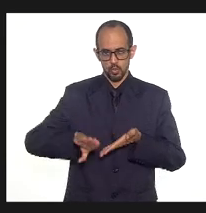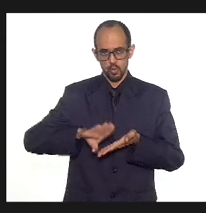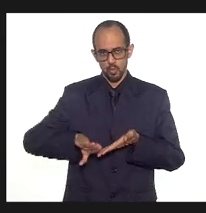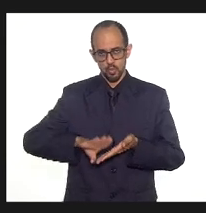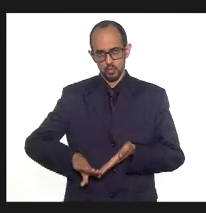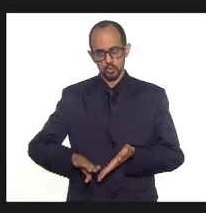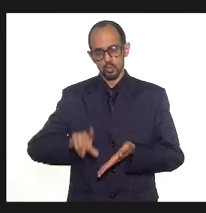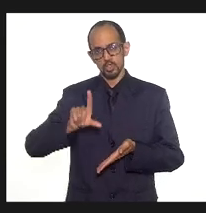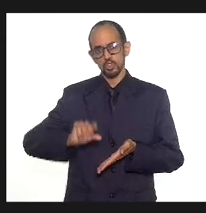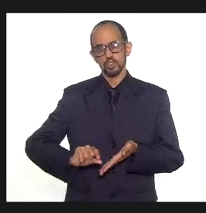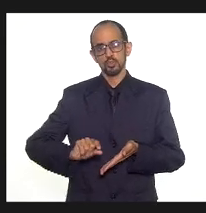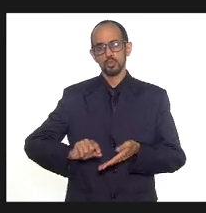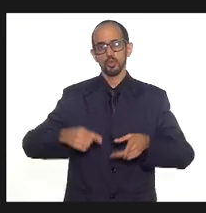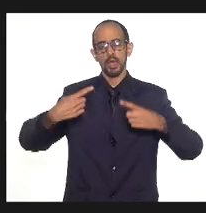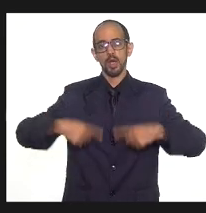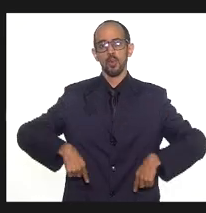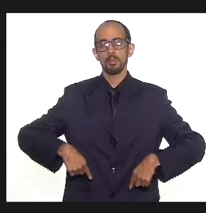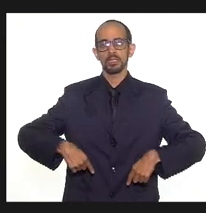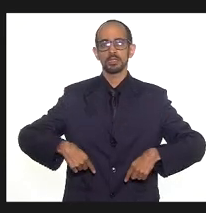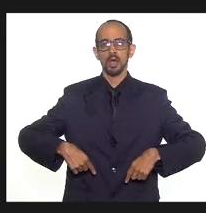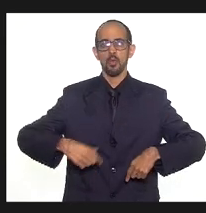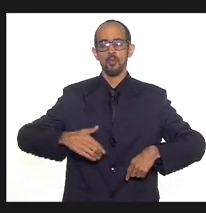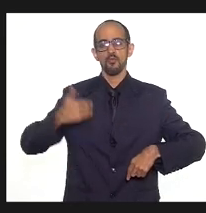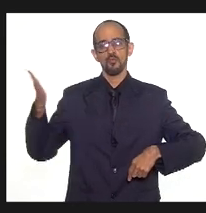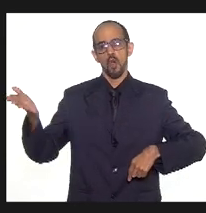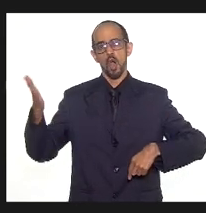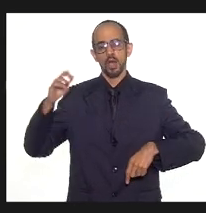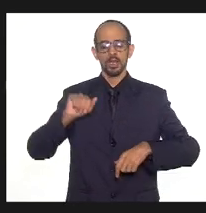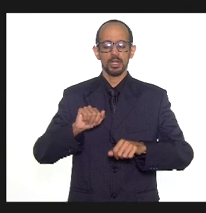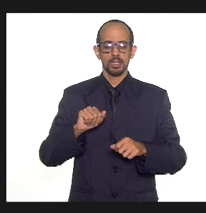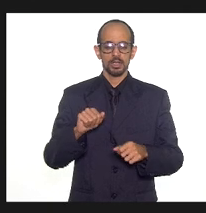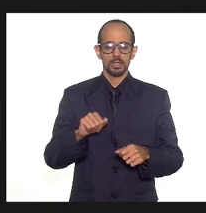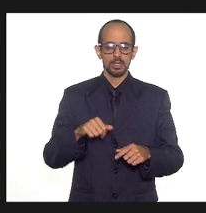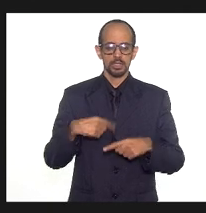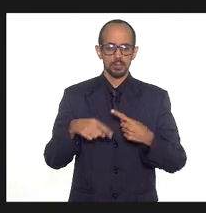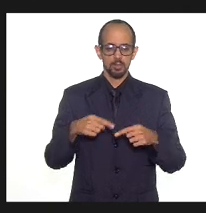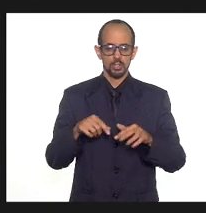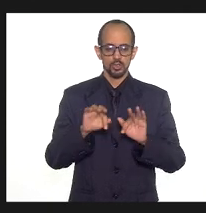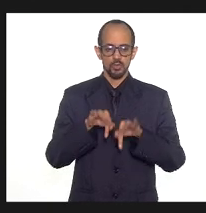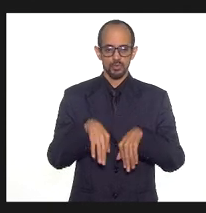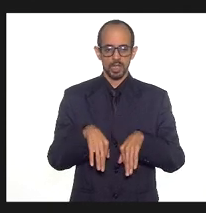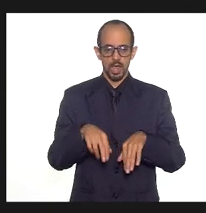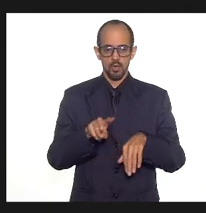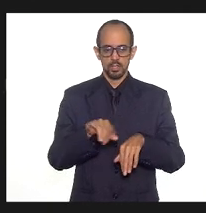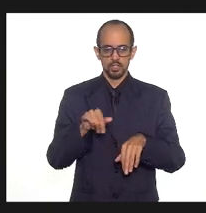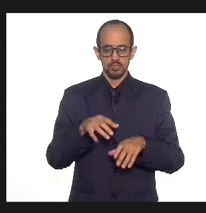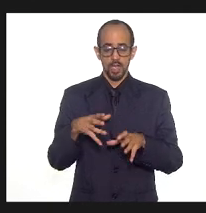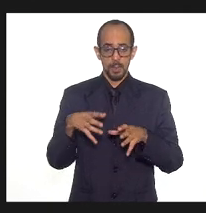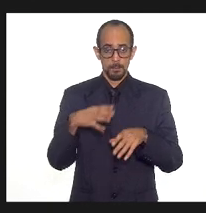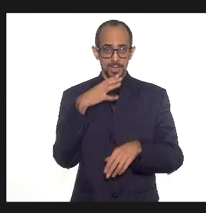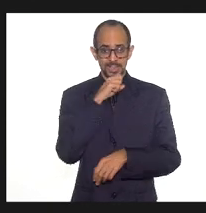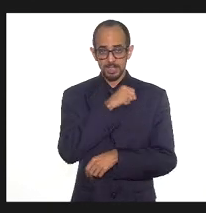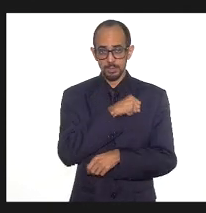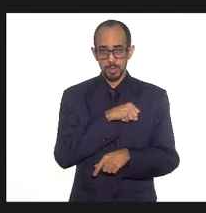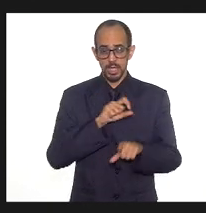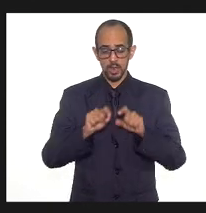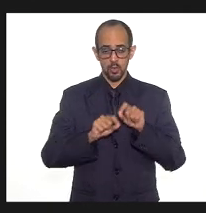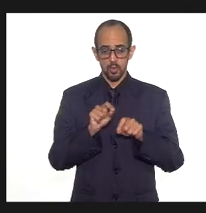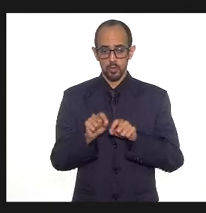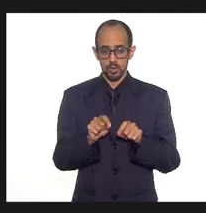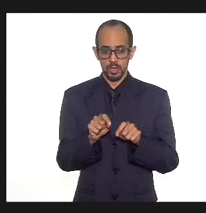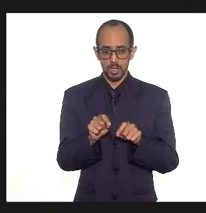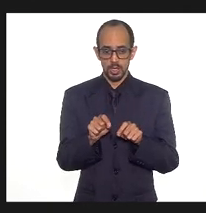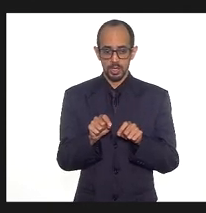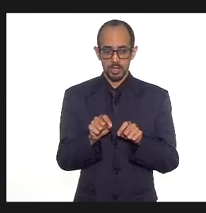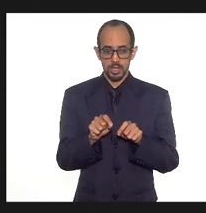investimentos externos. Ele diminui o número de projetos. E no final do dia, quando a gente vai ver a conta fechada, a gente vê que